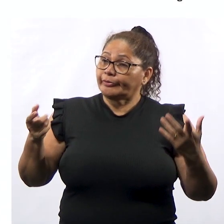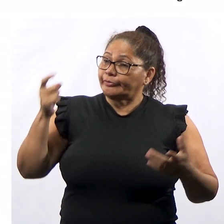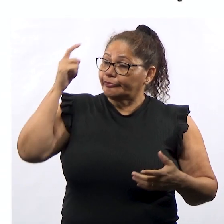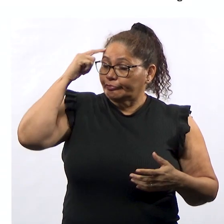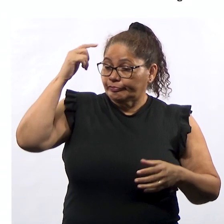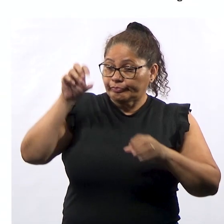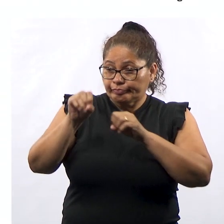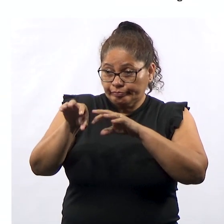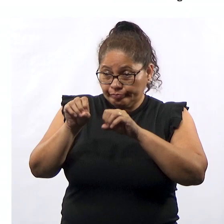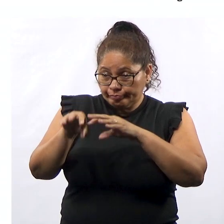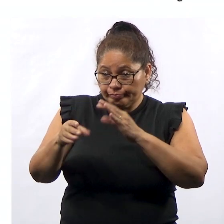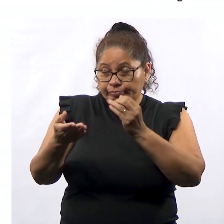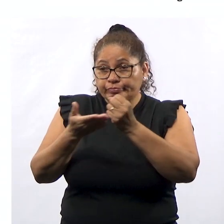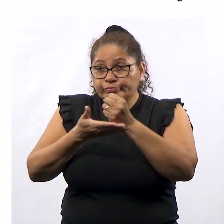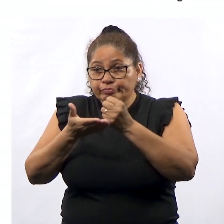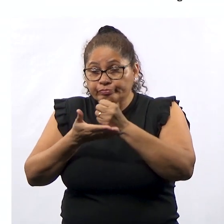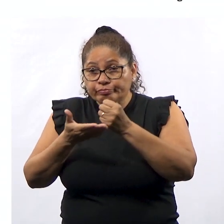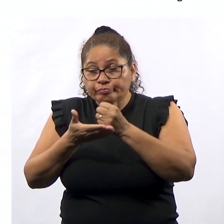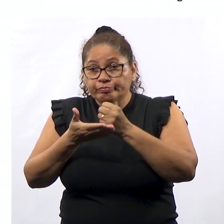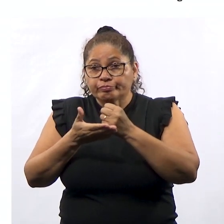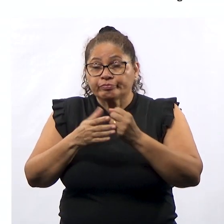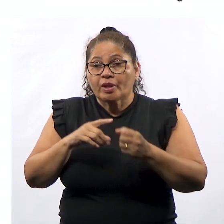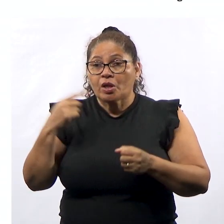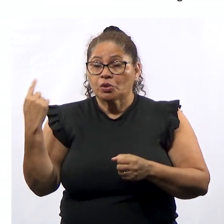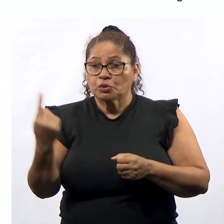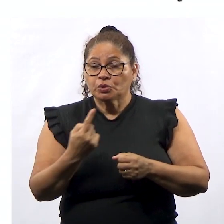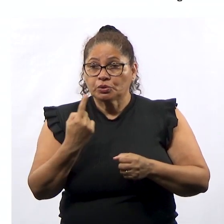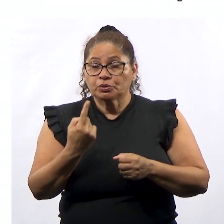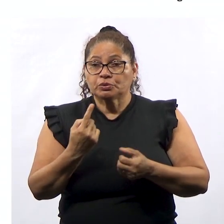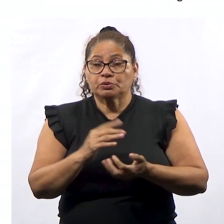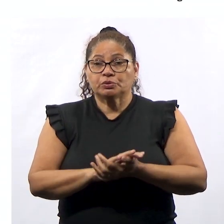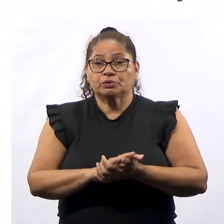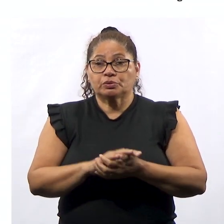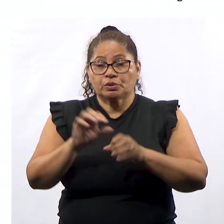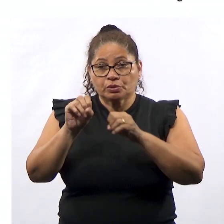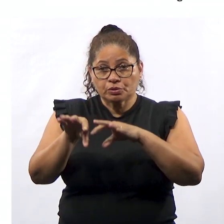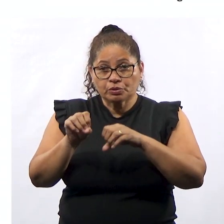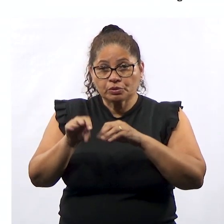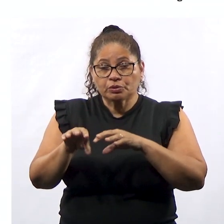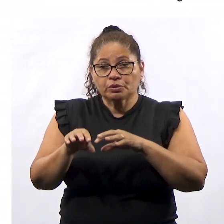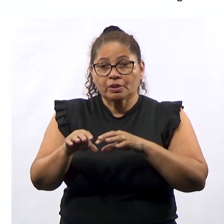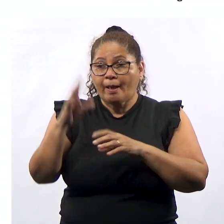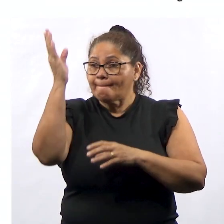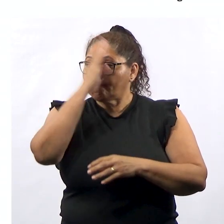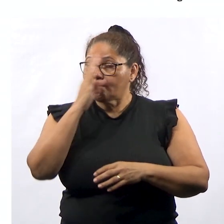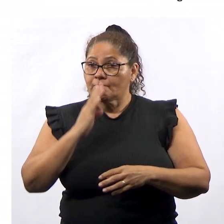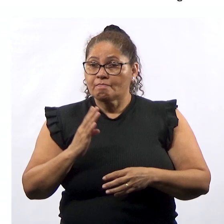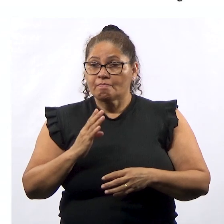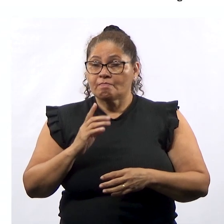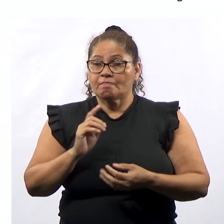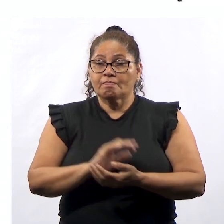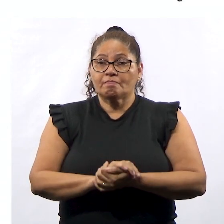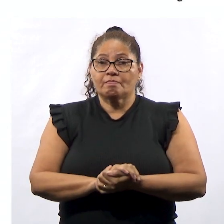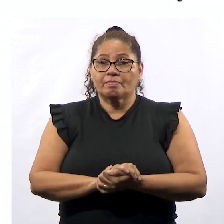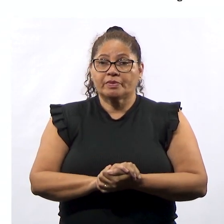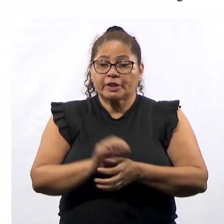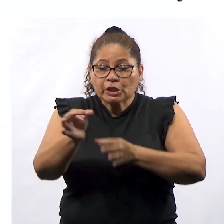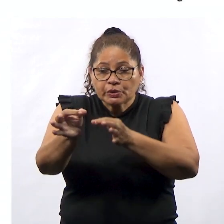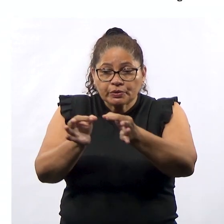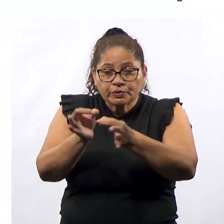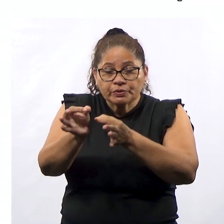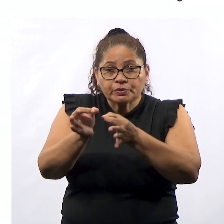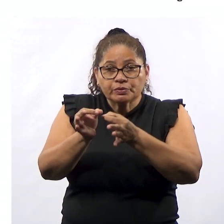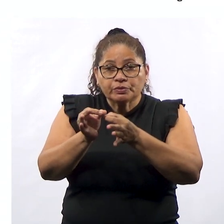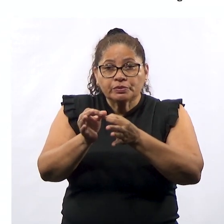na educação básica, que na nossa educação brasileira, a gente tem a seguinte